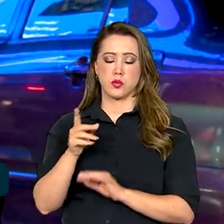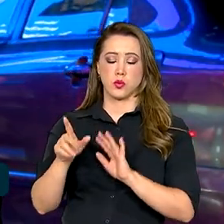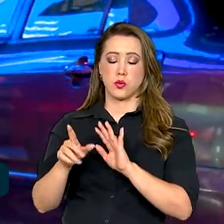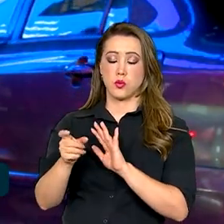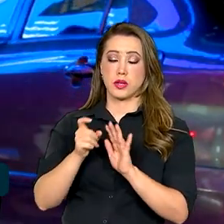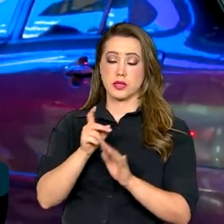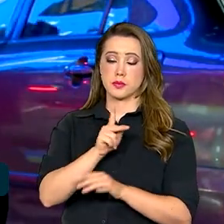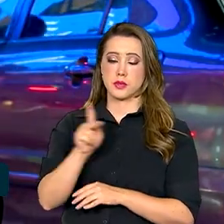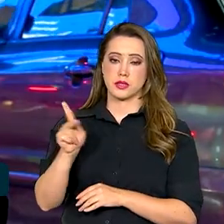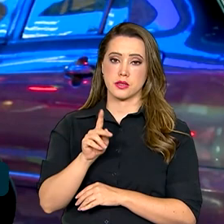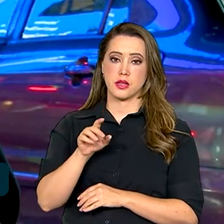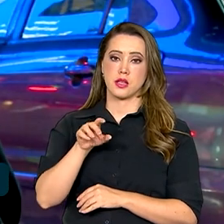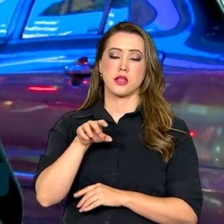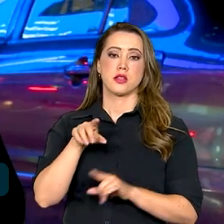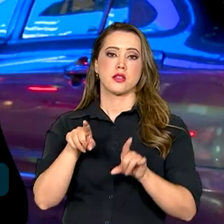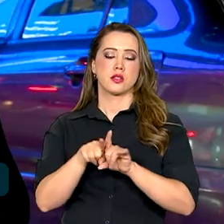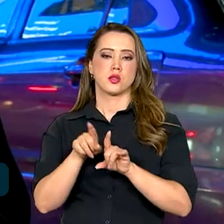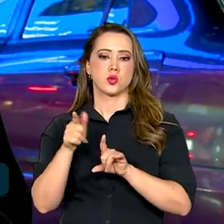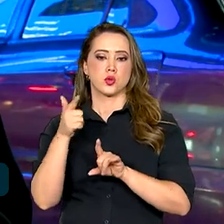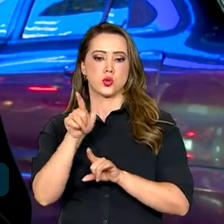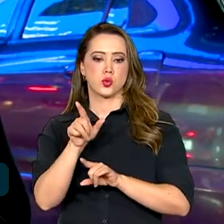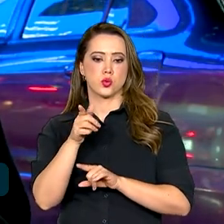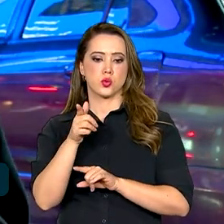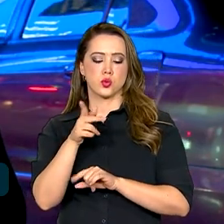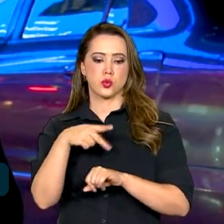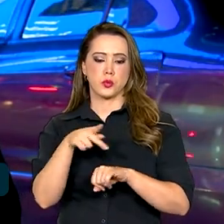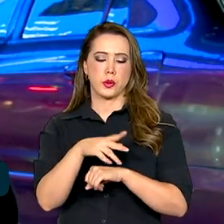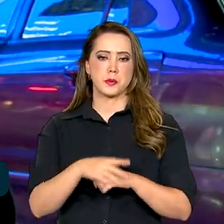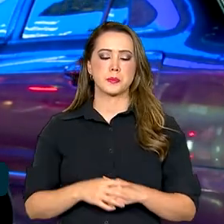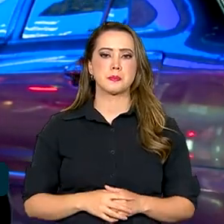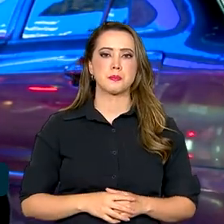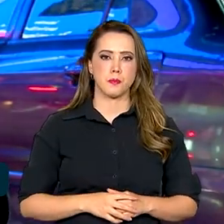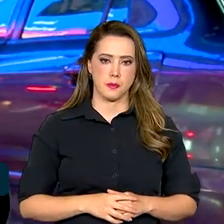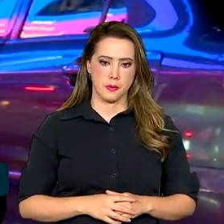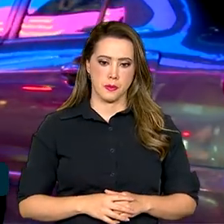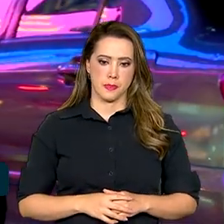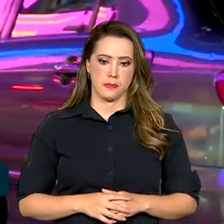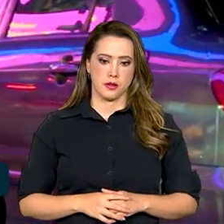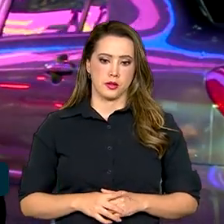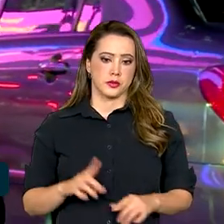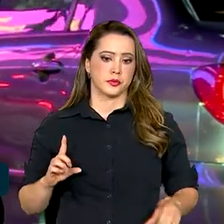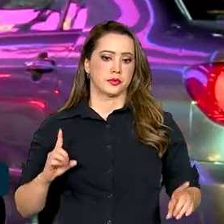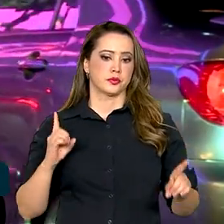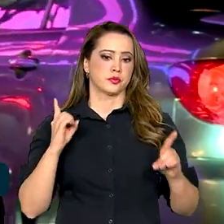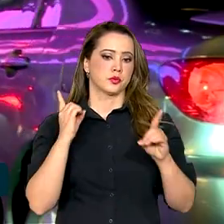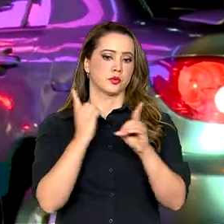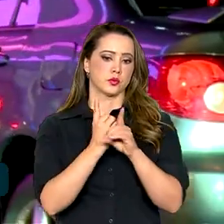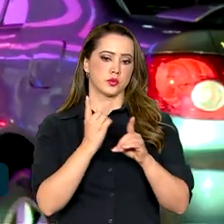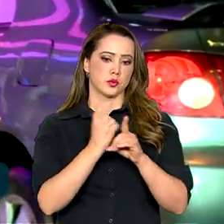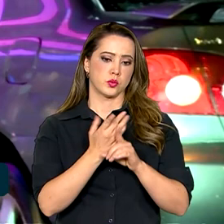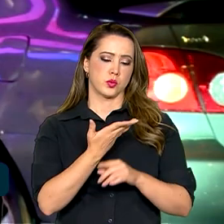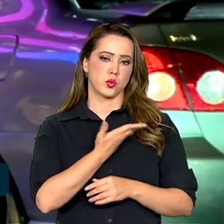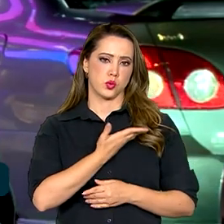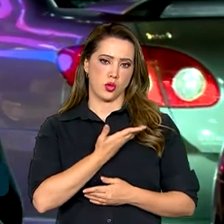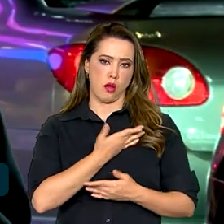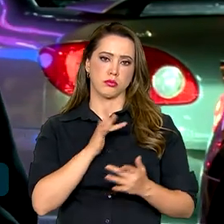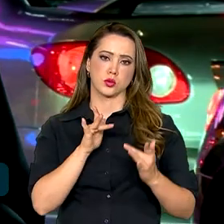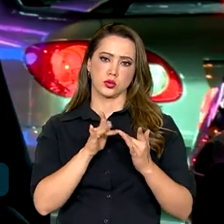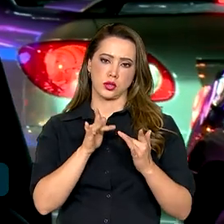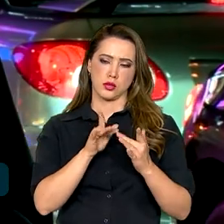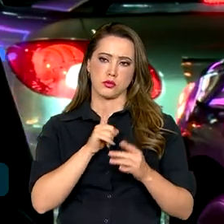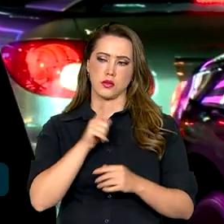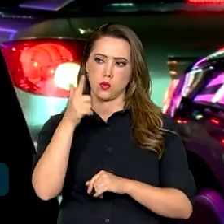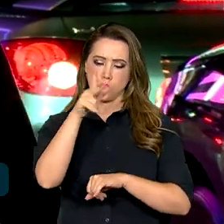de cortesia, segundo a Secretaria de Comunicação Social da Presidência da República. Um encontro entre amigos. Durante